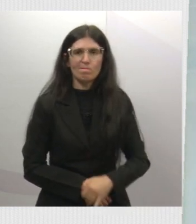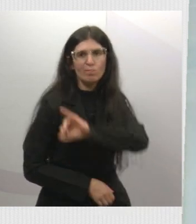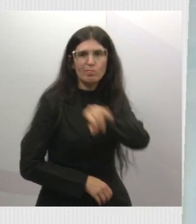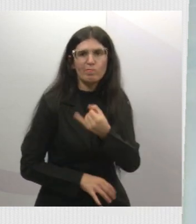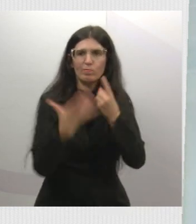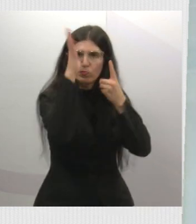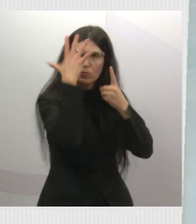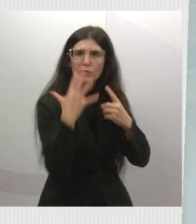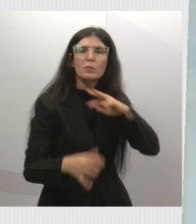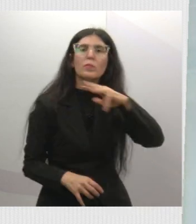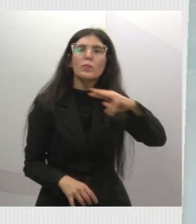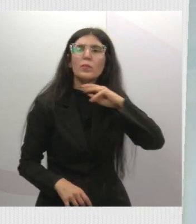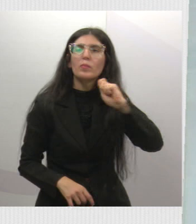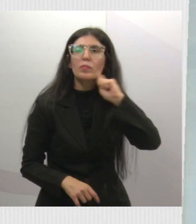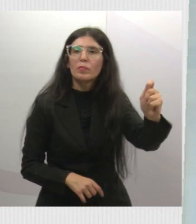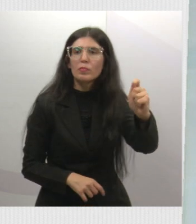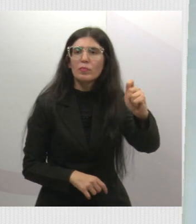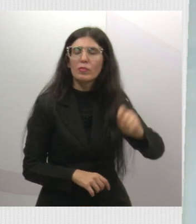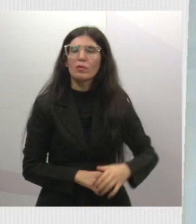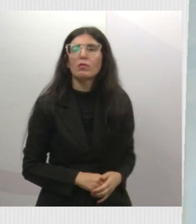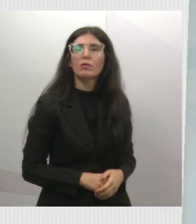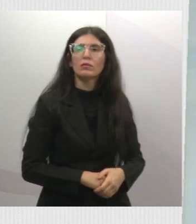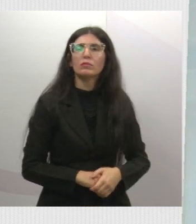A parte que revende a trabalho,